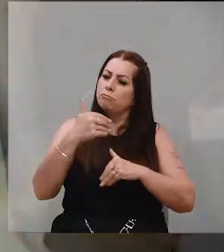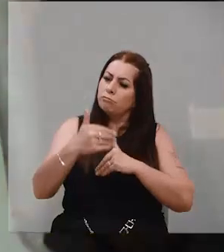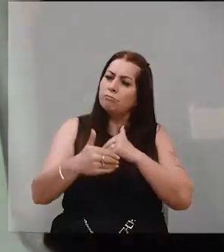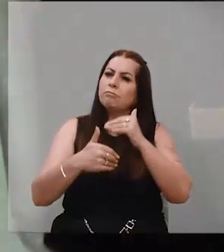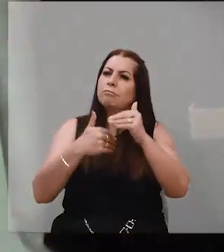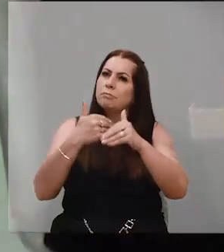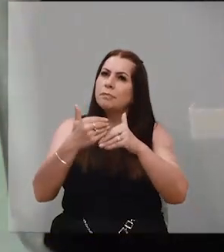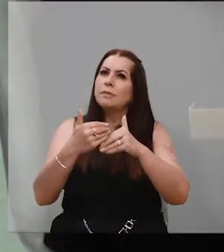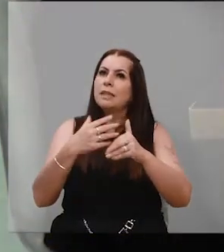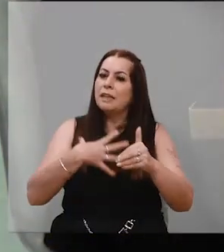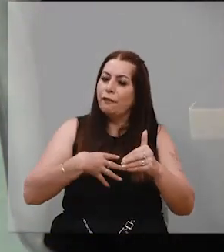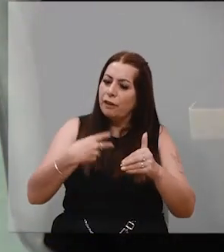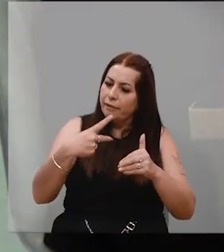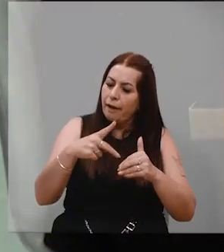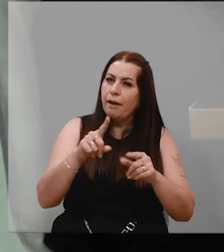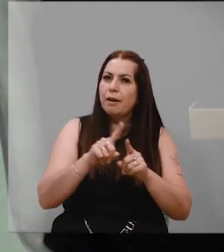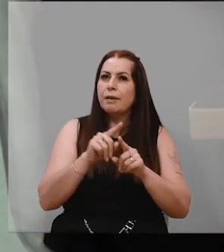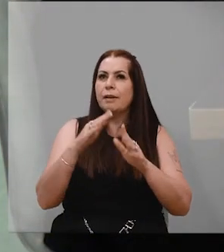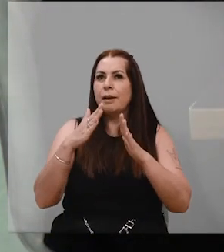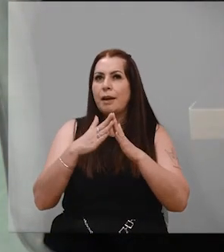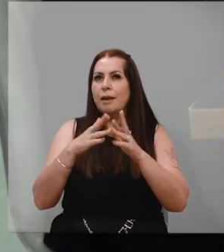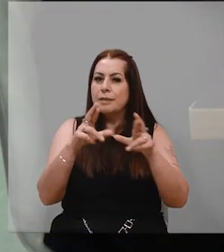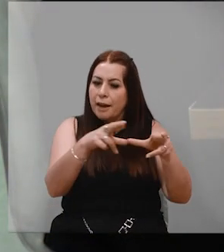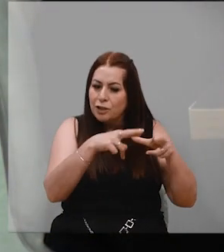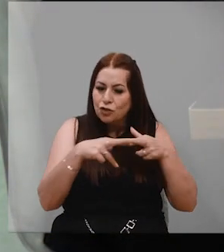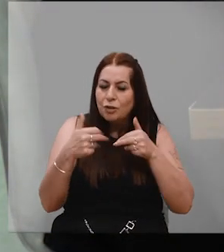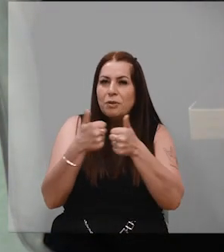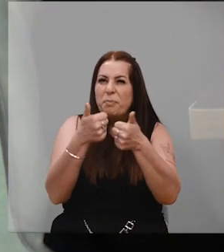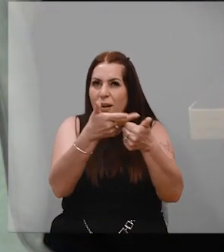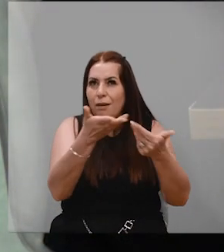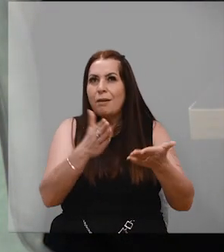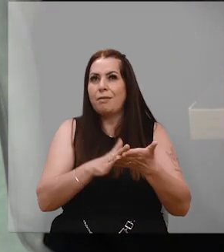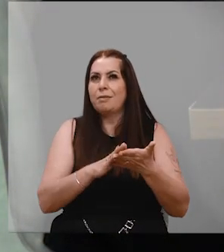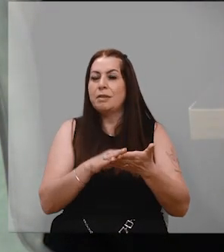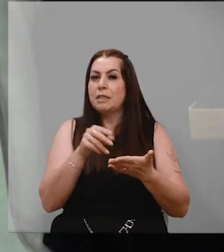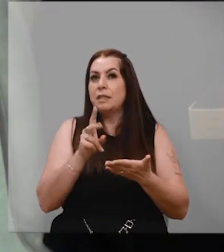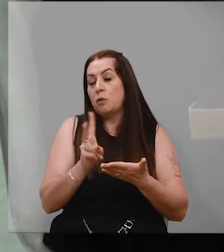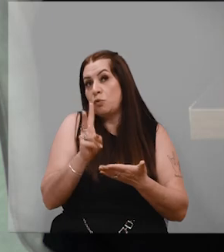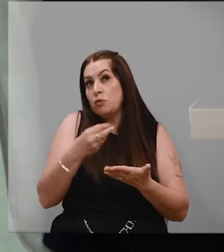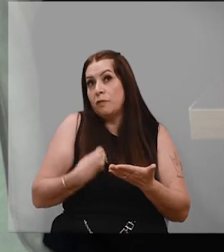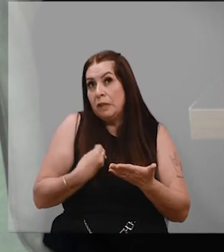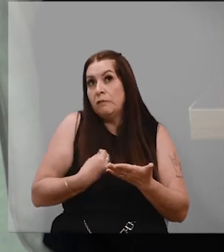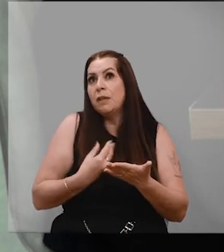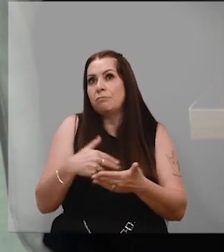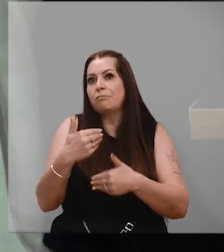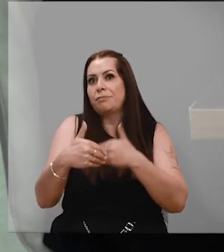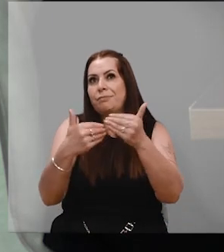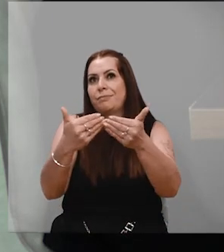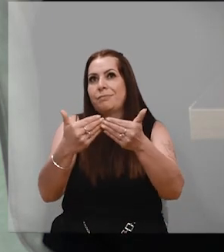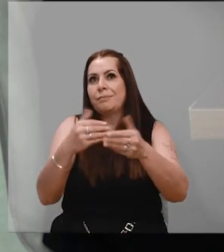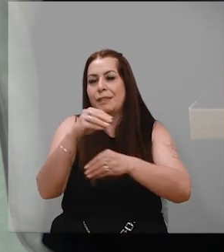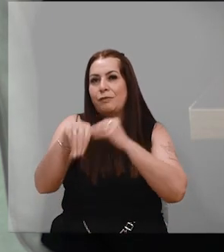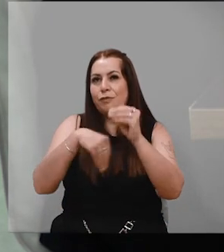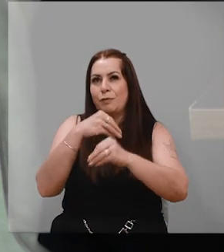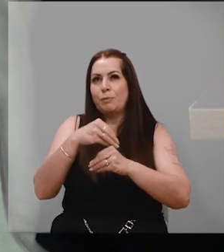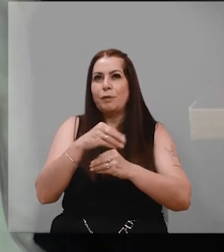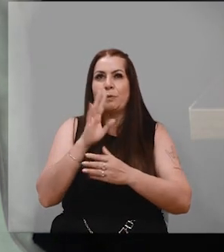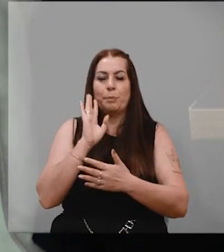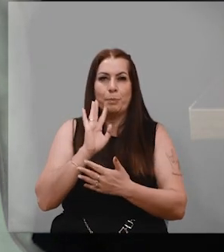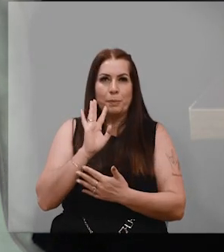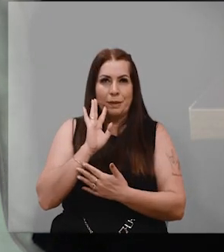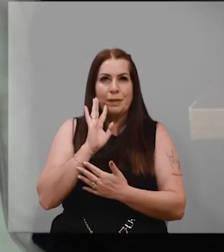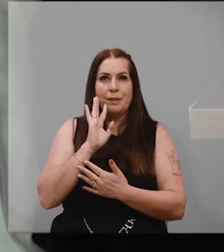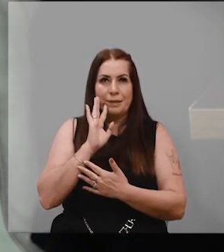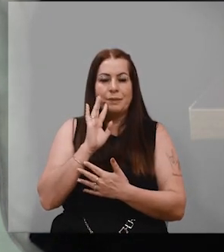aí ela tem a filha dela que mora na região, e aí é assim que vai sobrevivendo, né, desse envolvimento. E foi bem legal